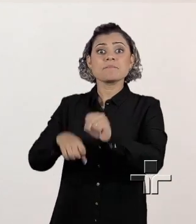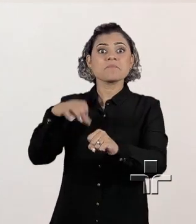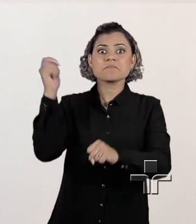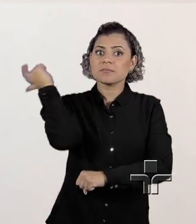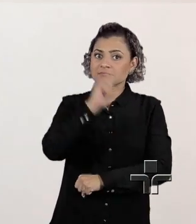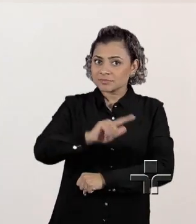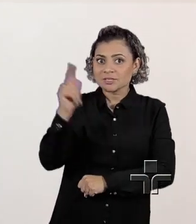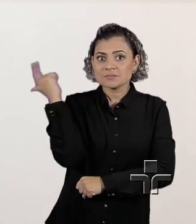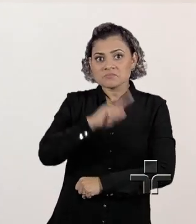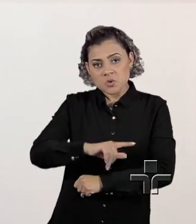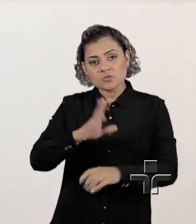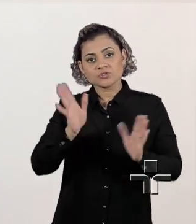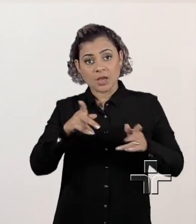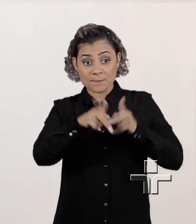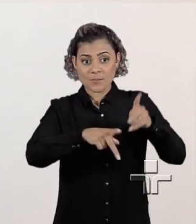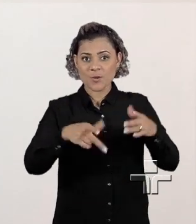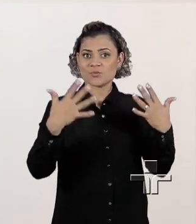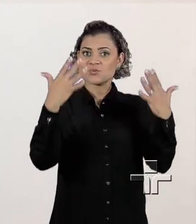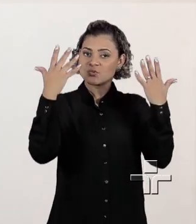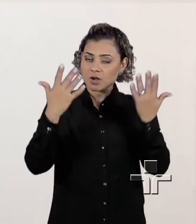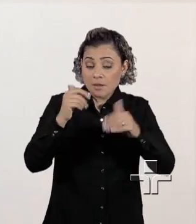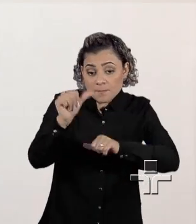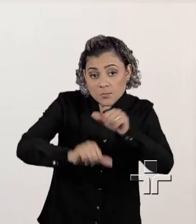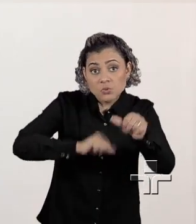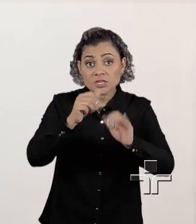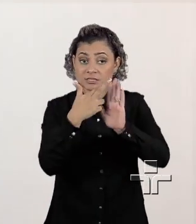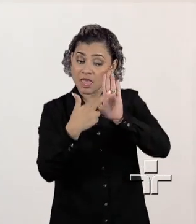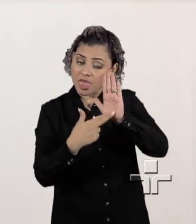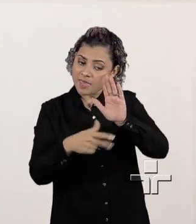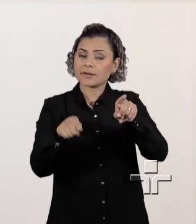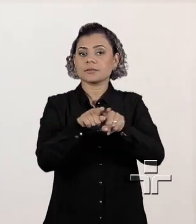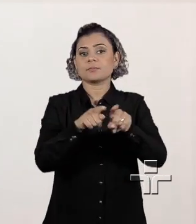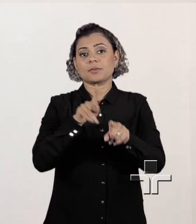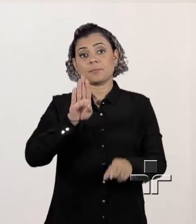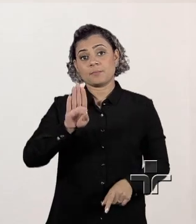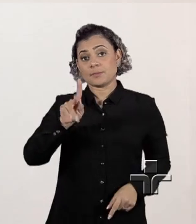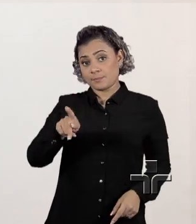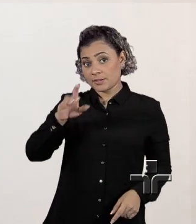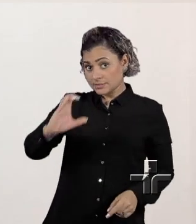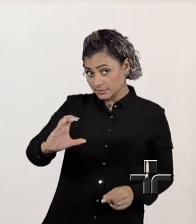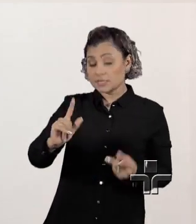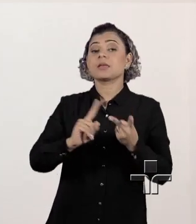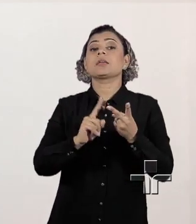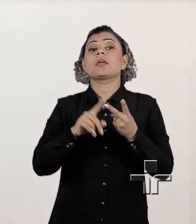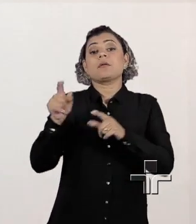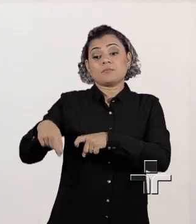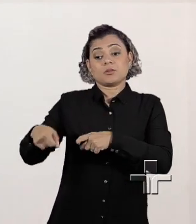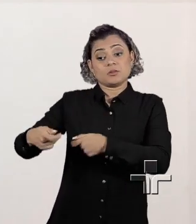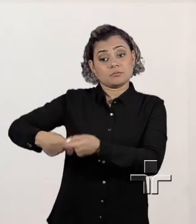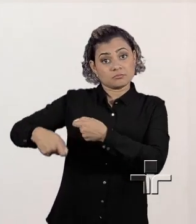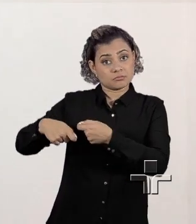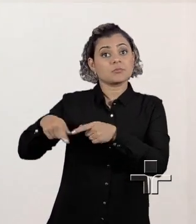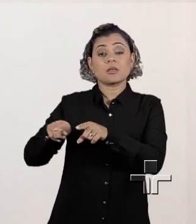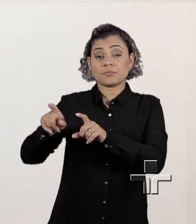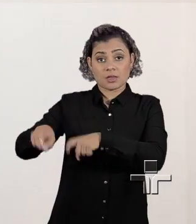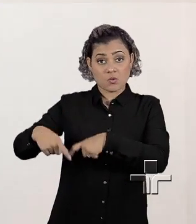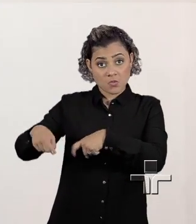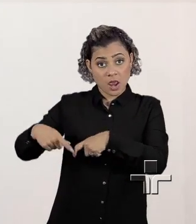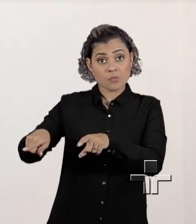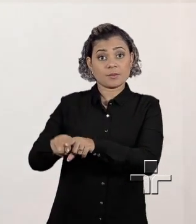vitórias para a população brasileira. As mudanças nas regras do BPC, da aposentadoria rural e, sobretudo,